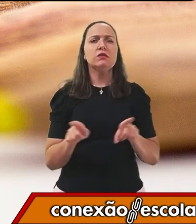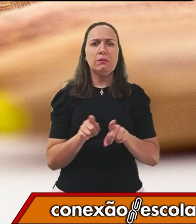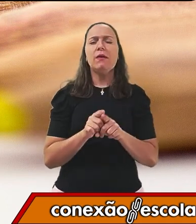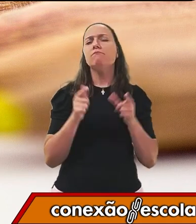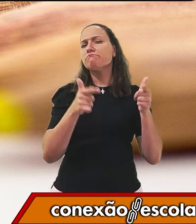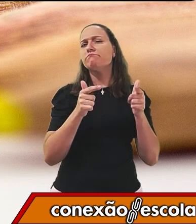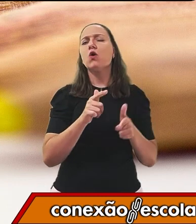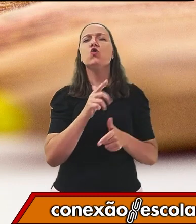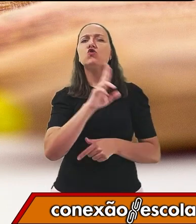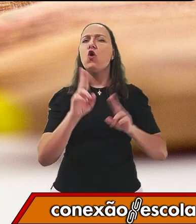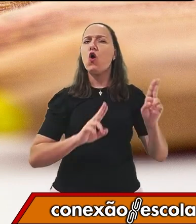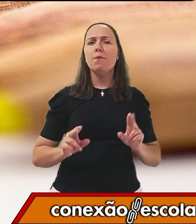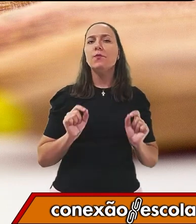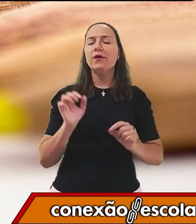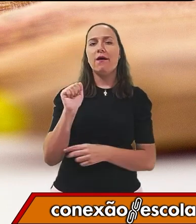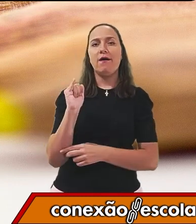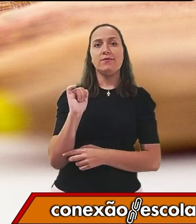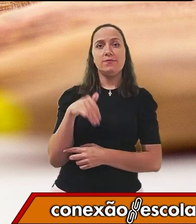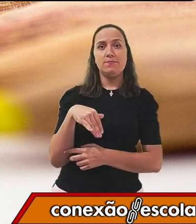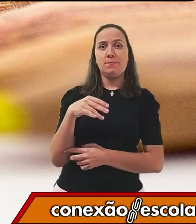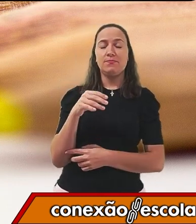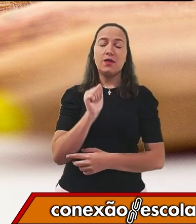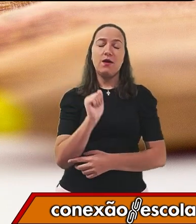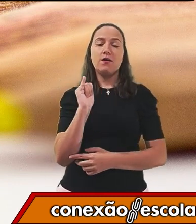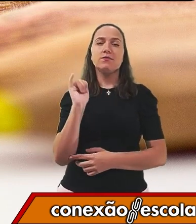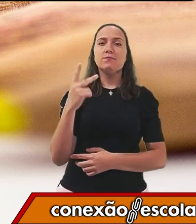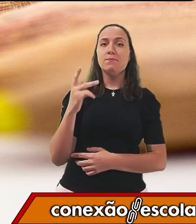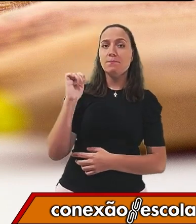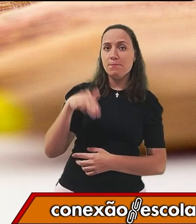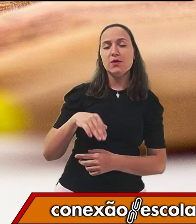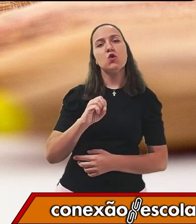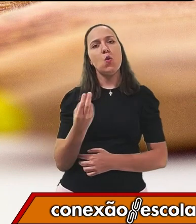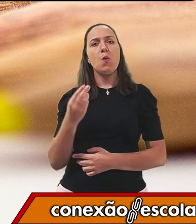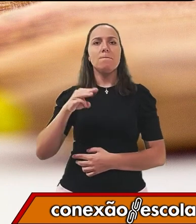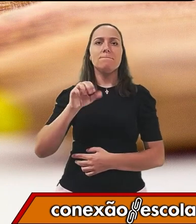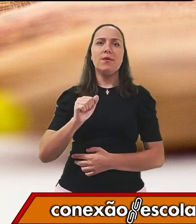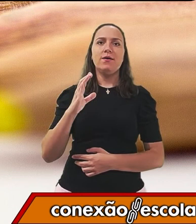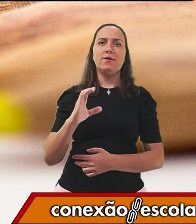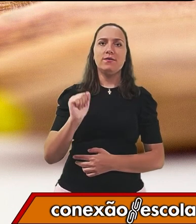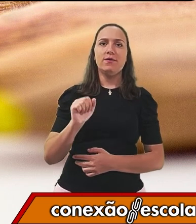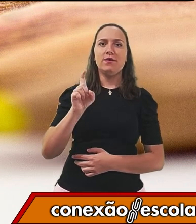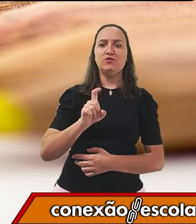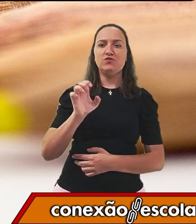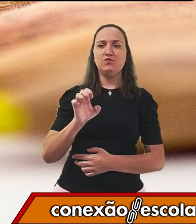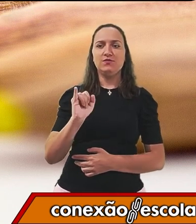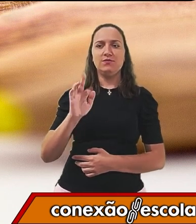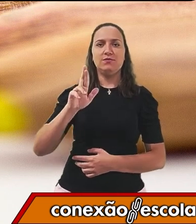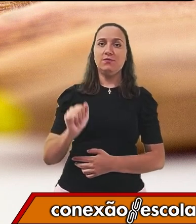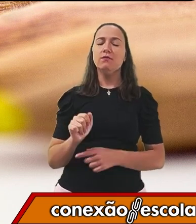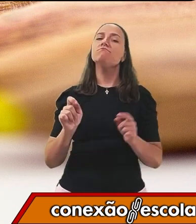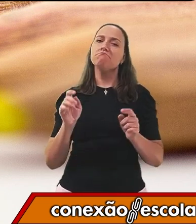como aipim ou macaxeira. É legal essa diferença, não é? Bom,